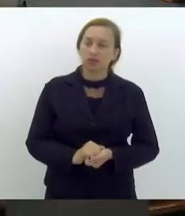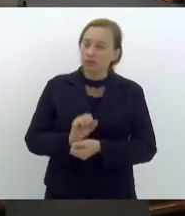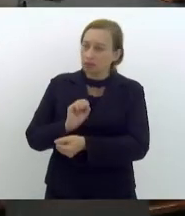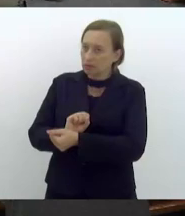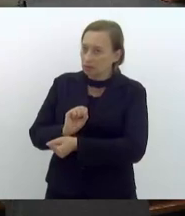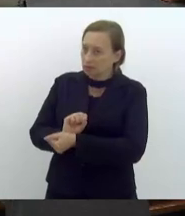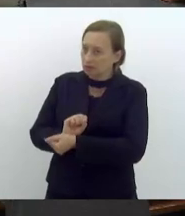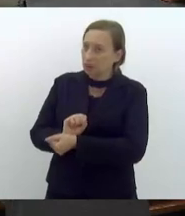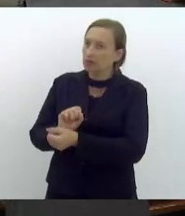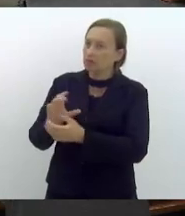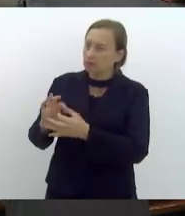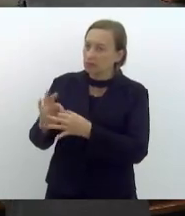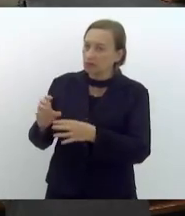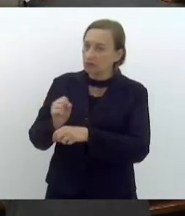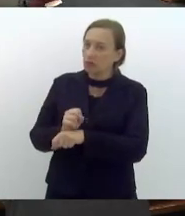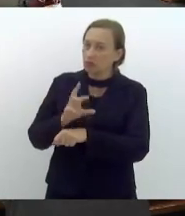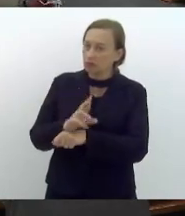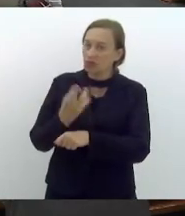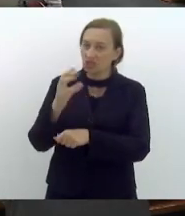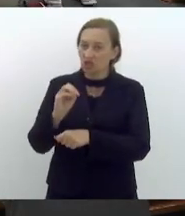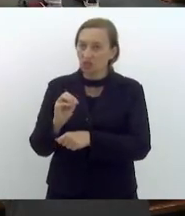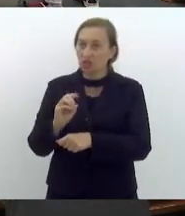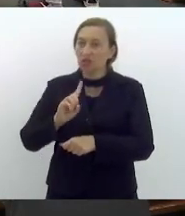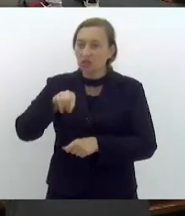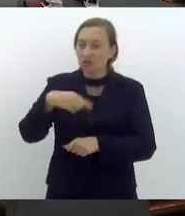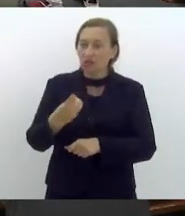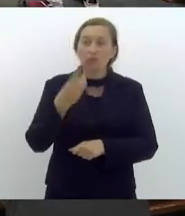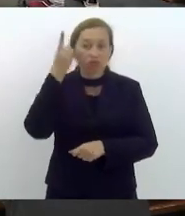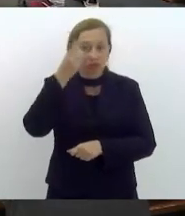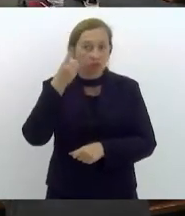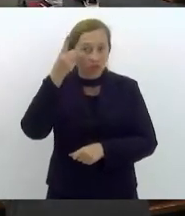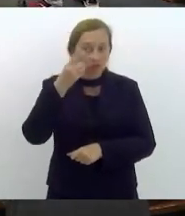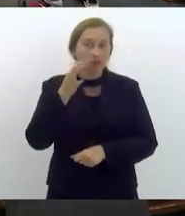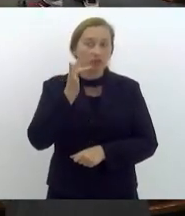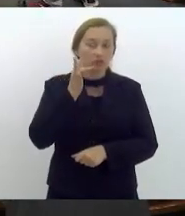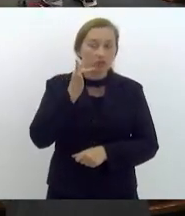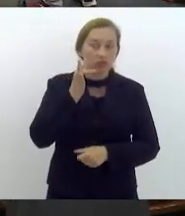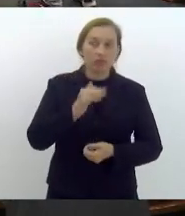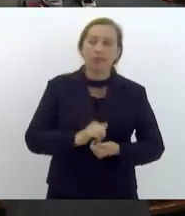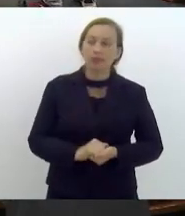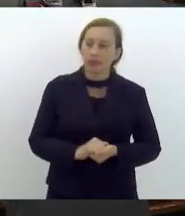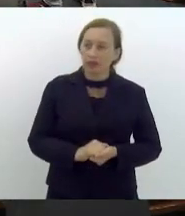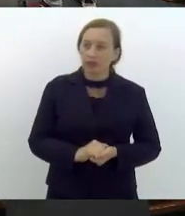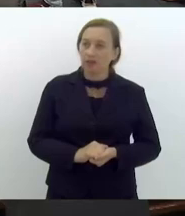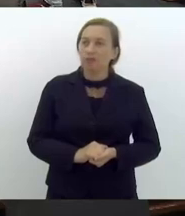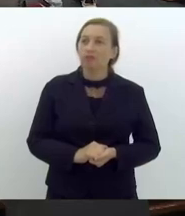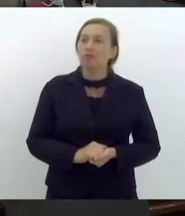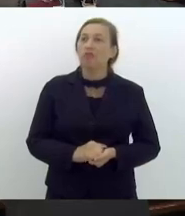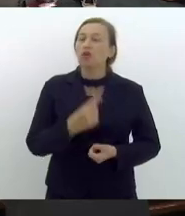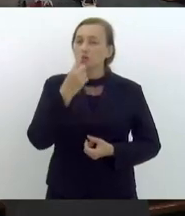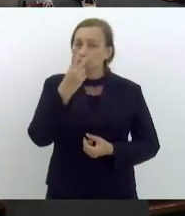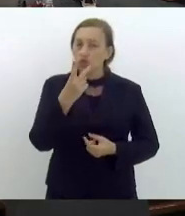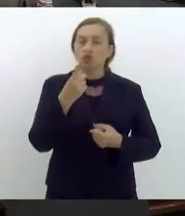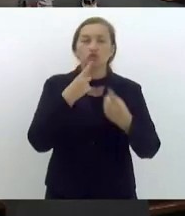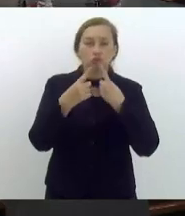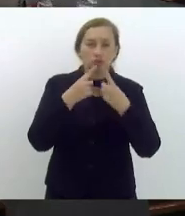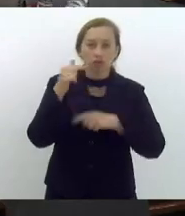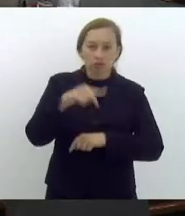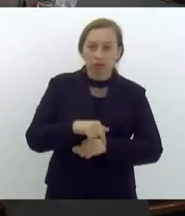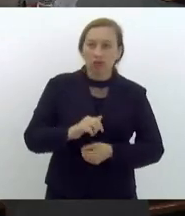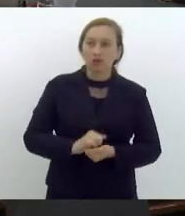vou abrir Doutor Serginho e daqui a pouco o deputado Jorge Felipe Neto há duas discussões aqui